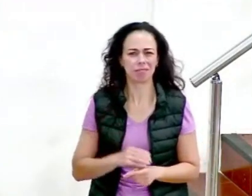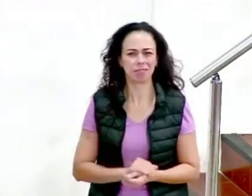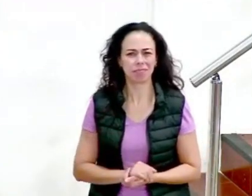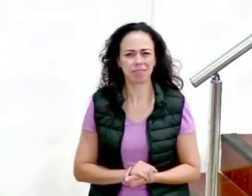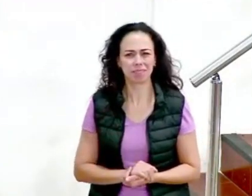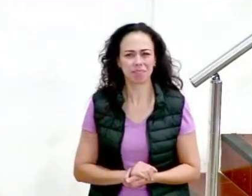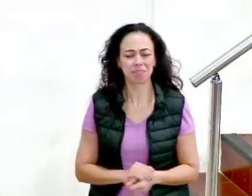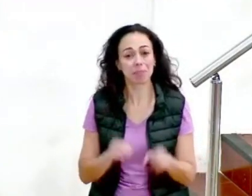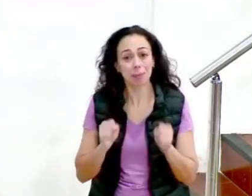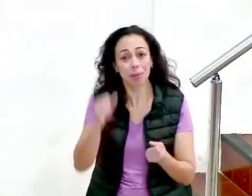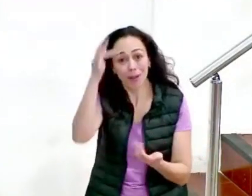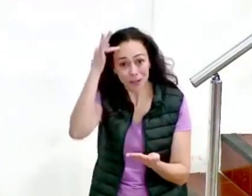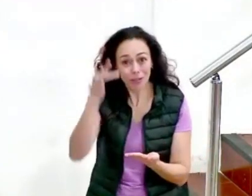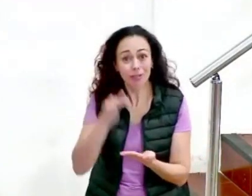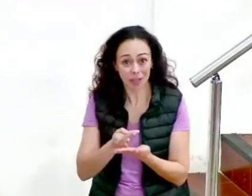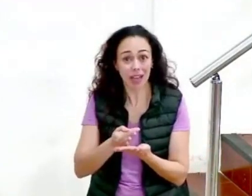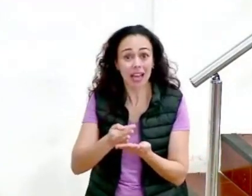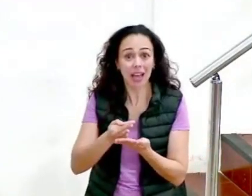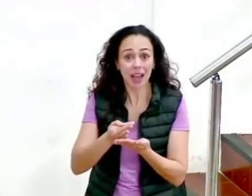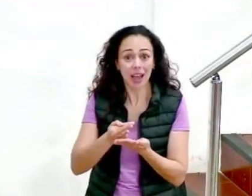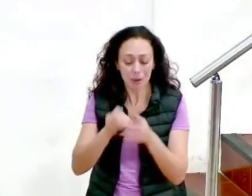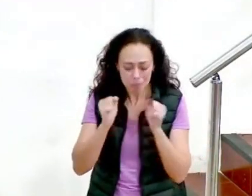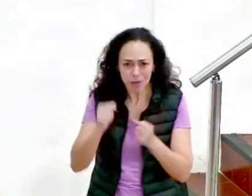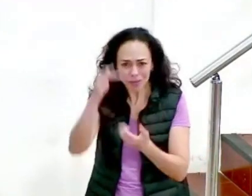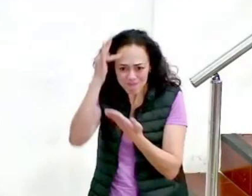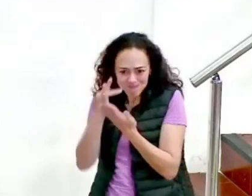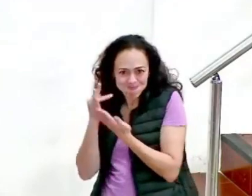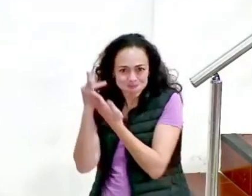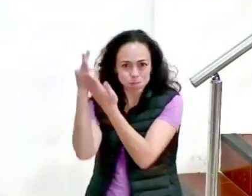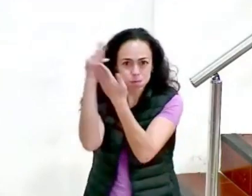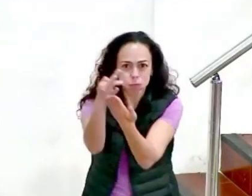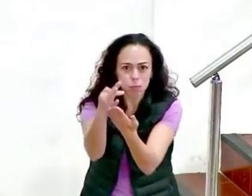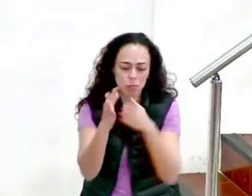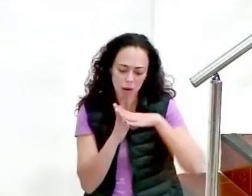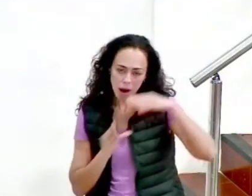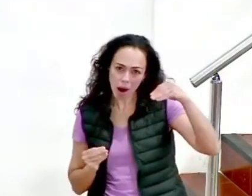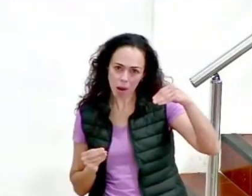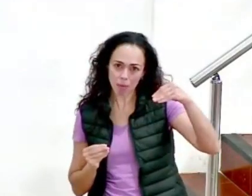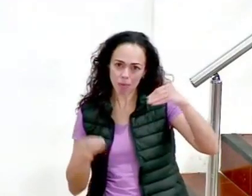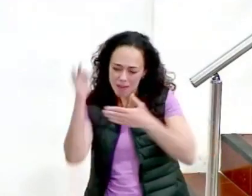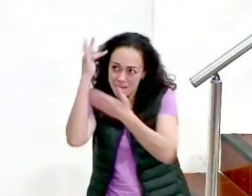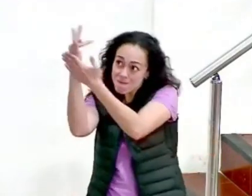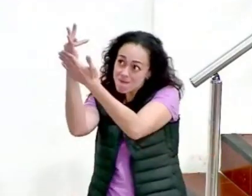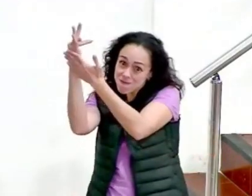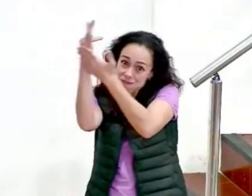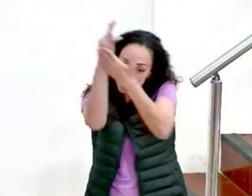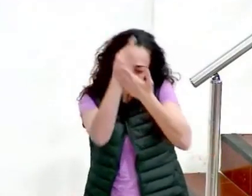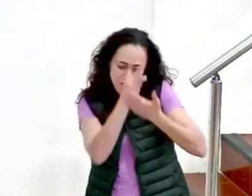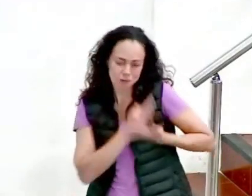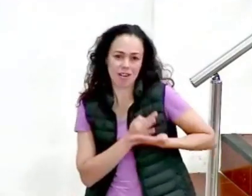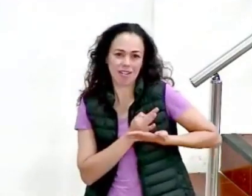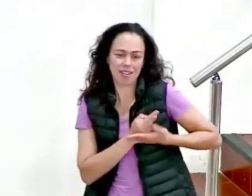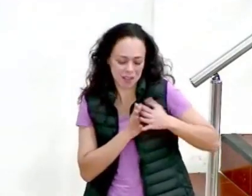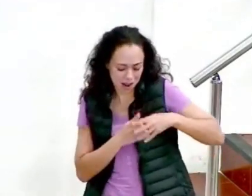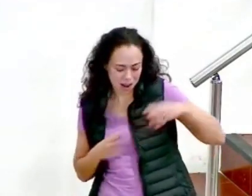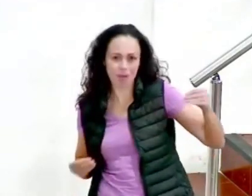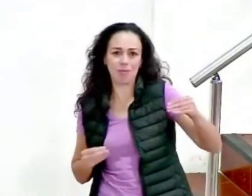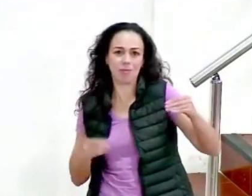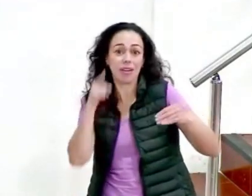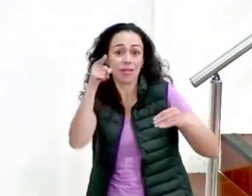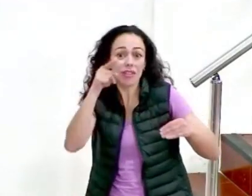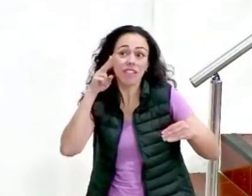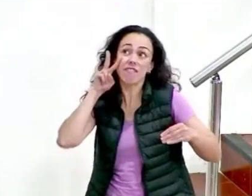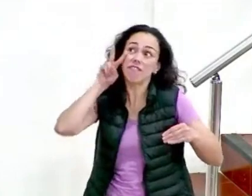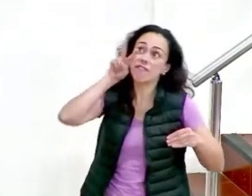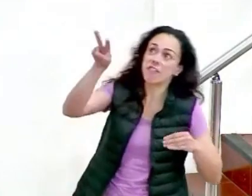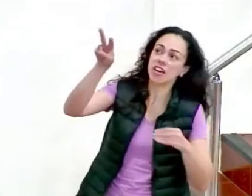Que essa fé seja o alimento da sua alma. Que essa fé aponte você para o autor e consumador dela. Que